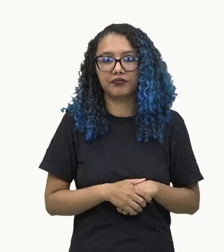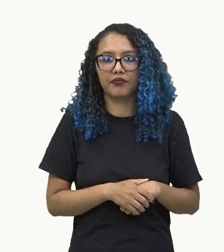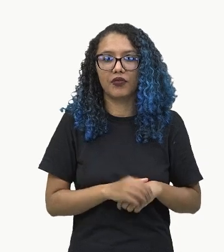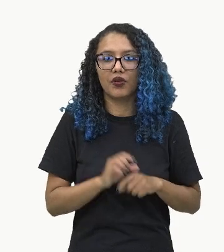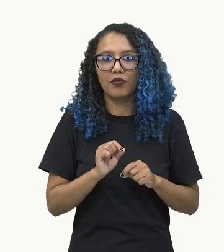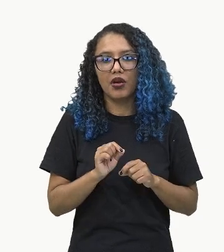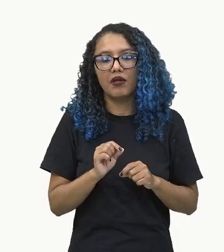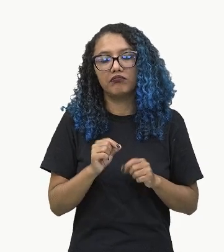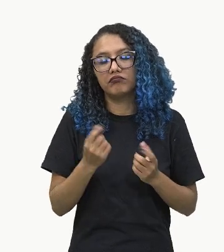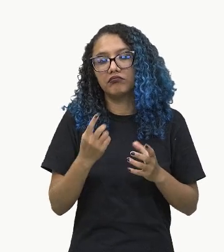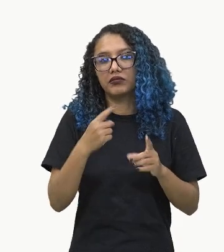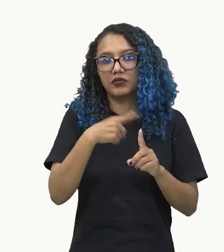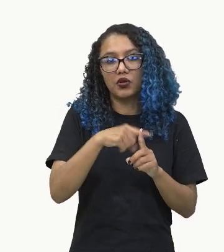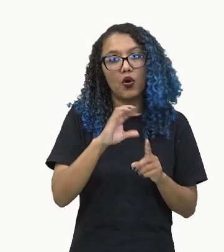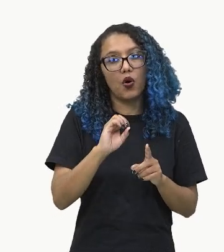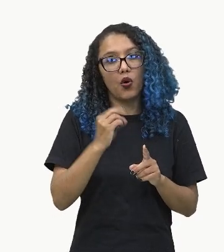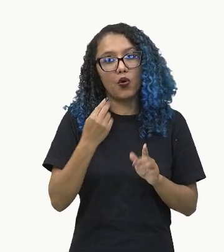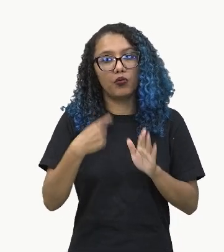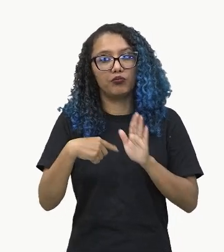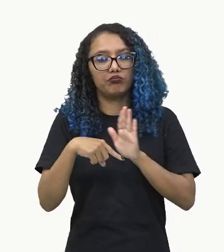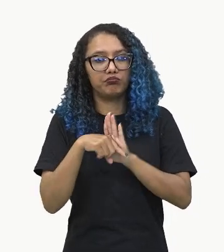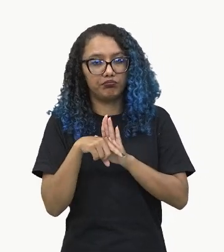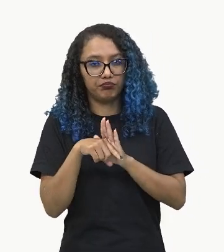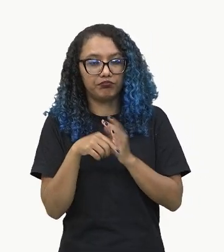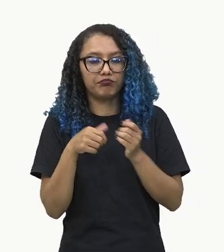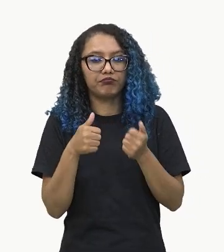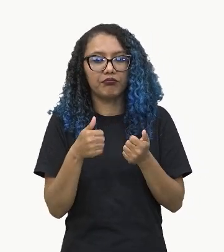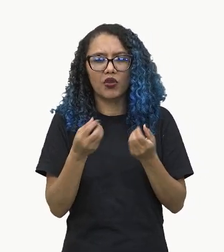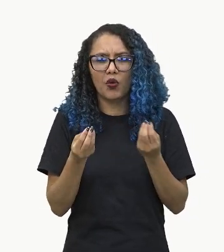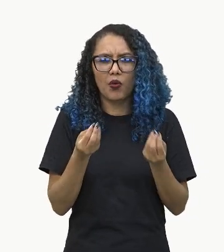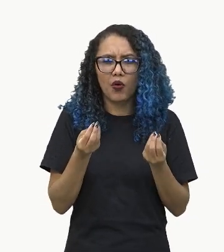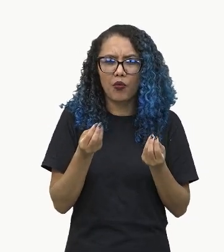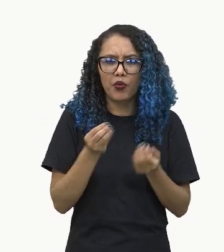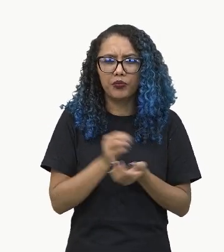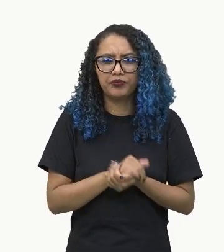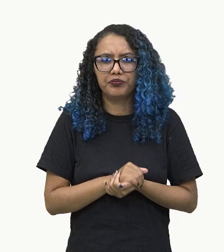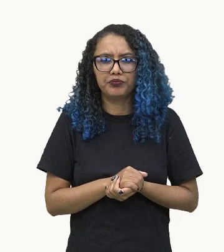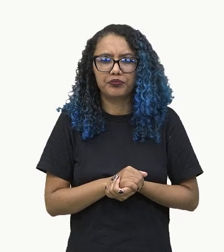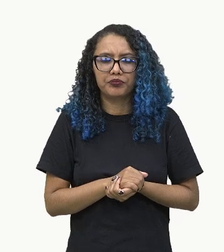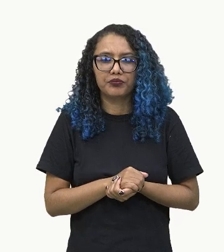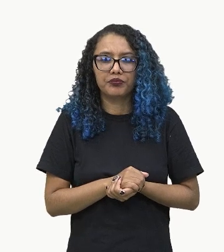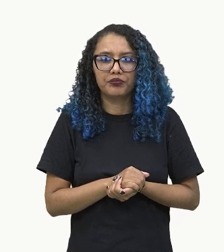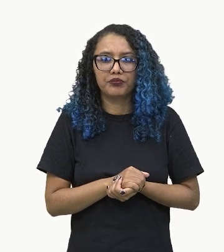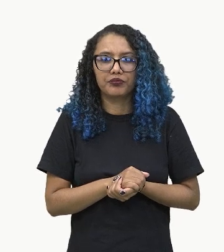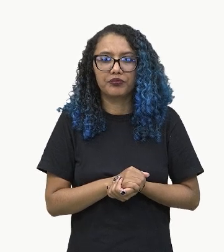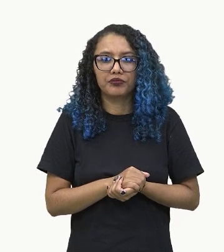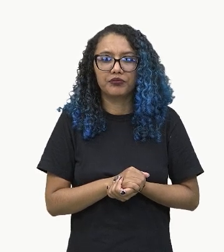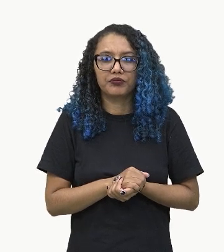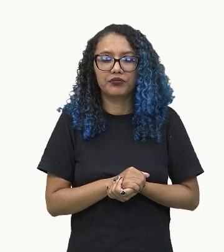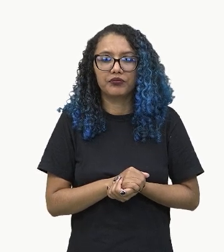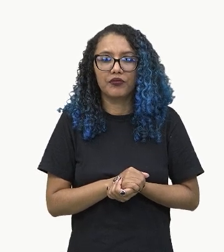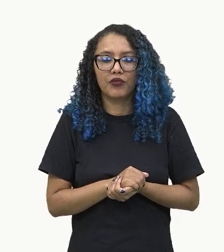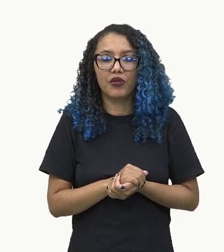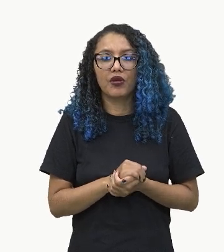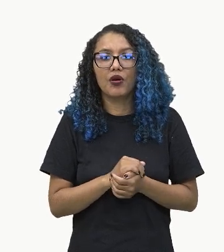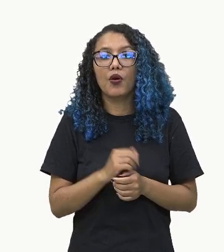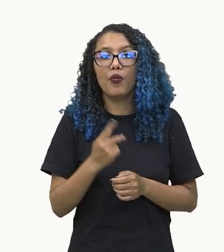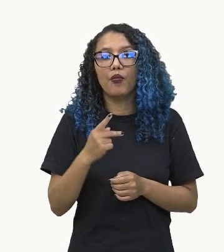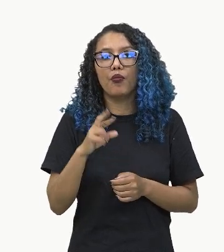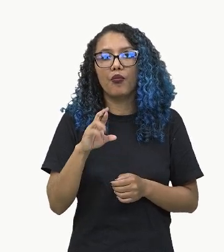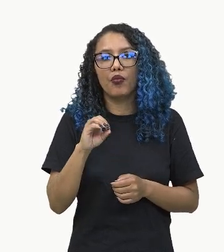pela diferença. Como assim, produto da soma pela diferença? Produto é a